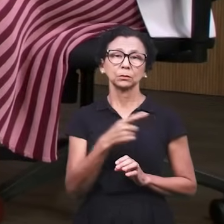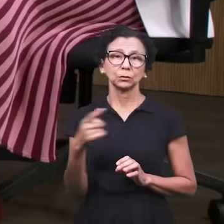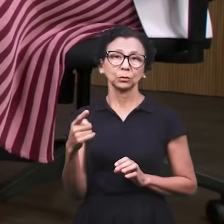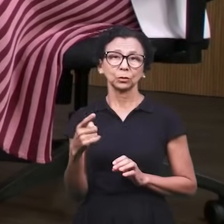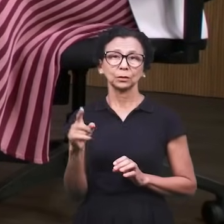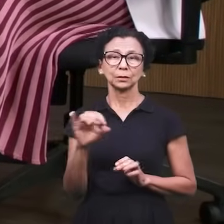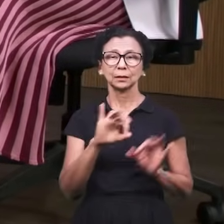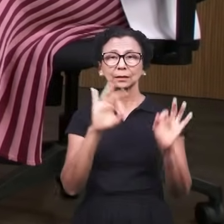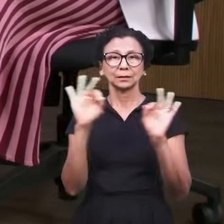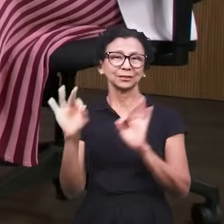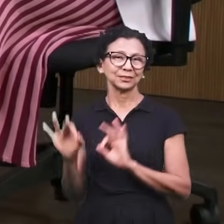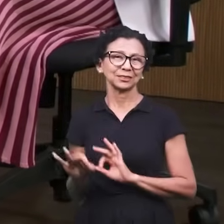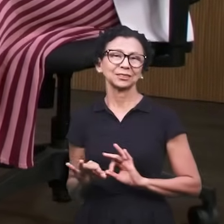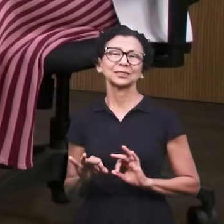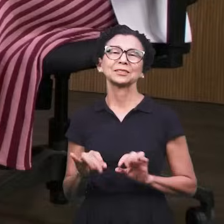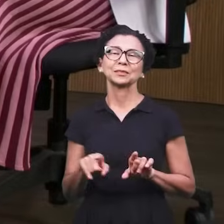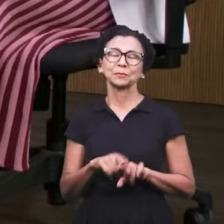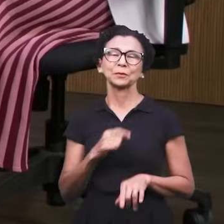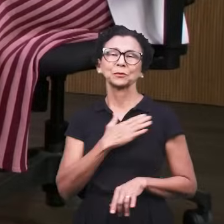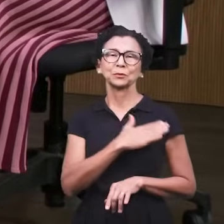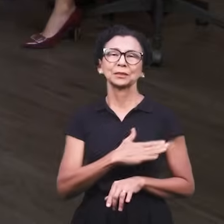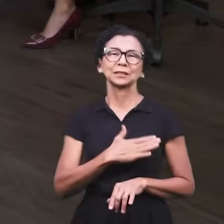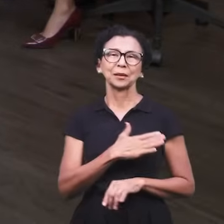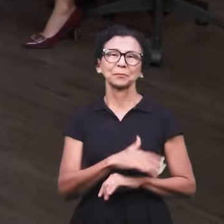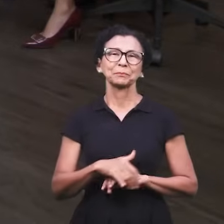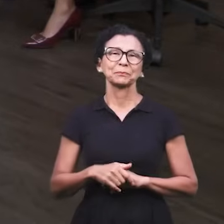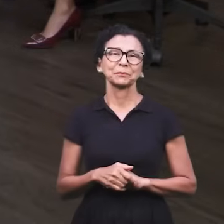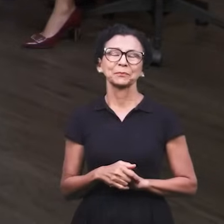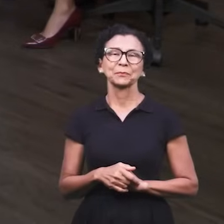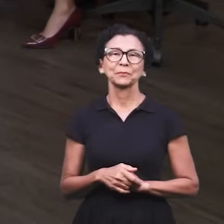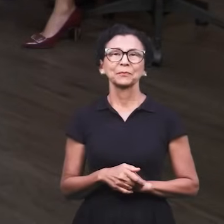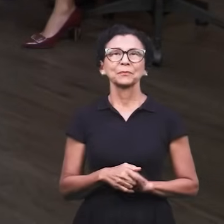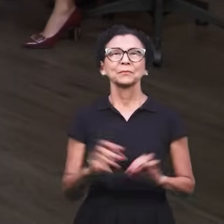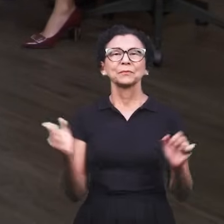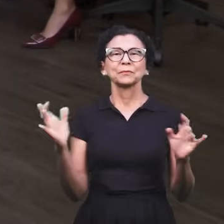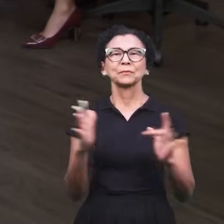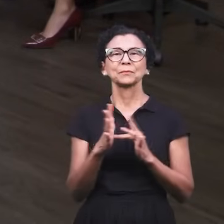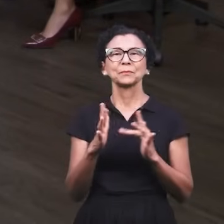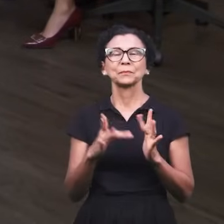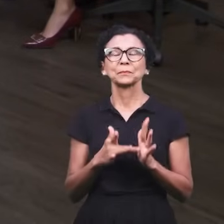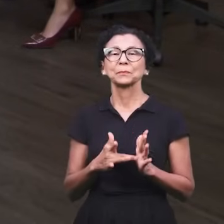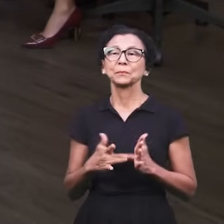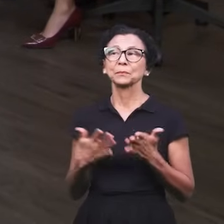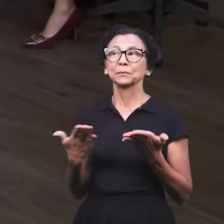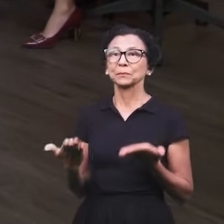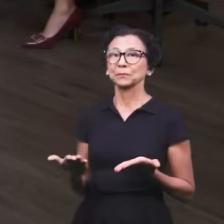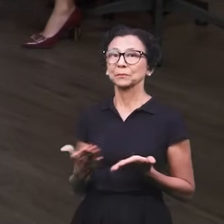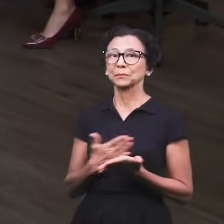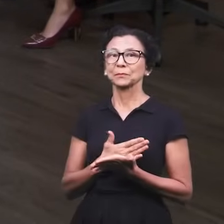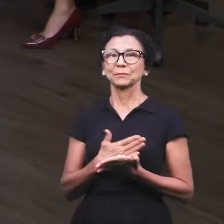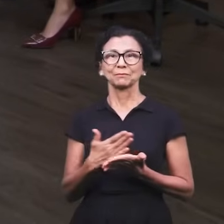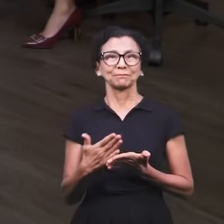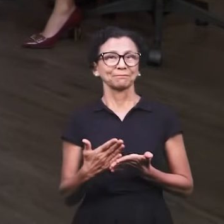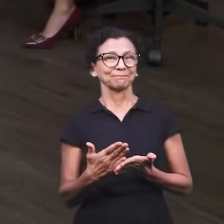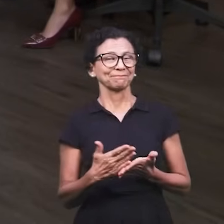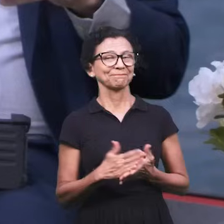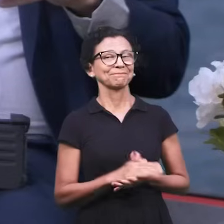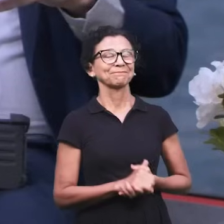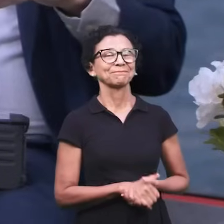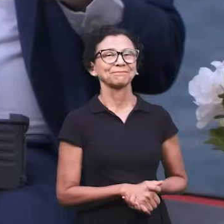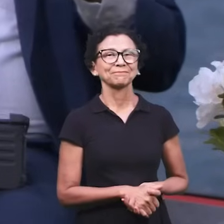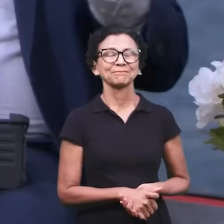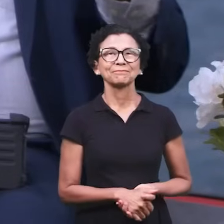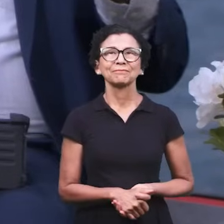assistirem este programa também vão receber uma bênção. Glórias ao nome do Senhor. Então, estamos começando,